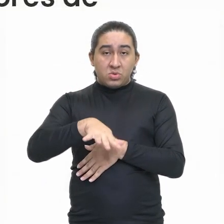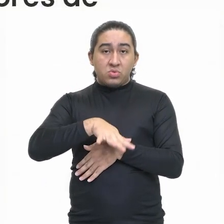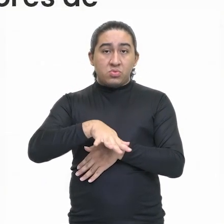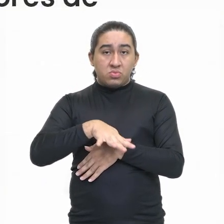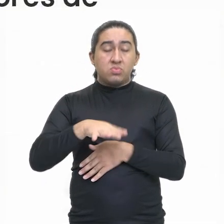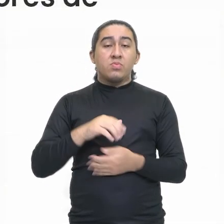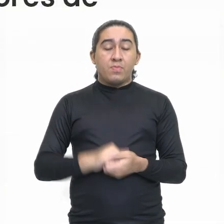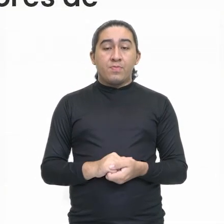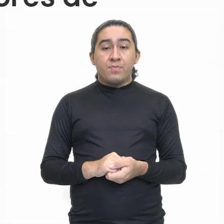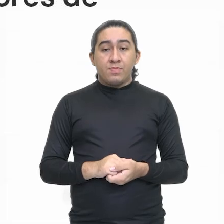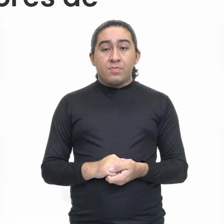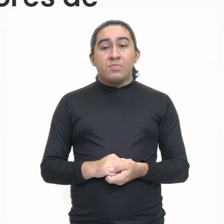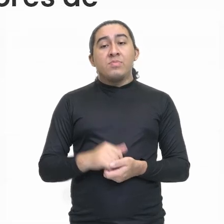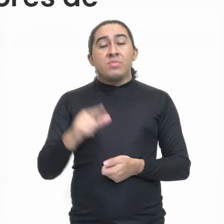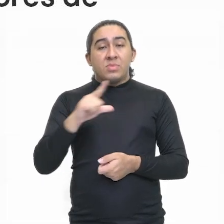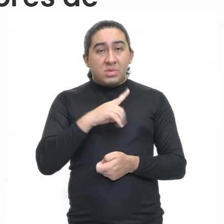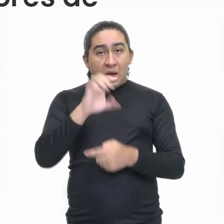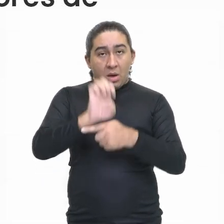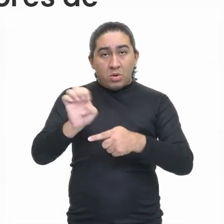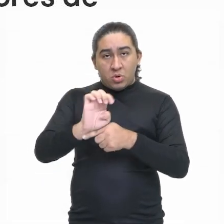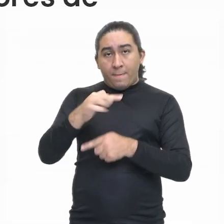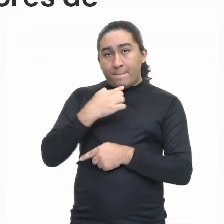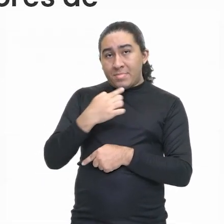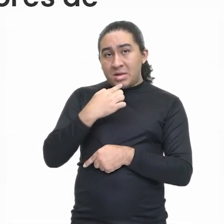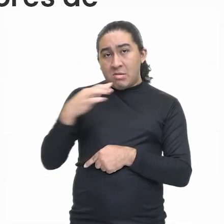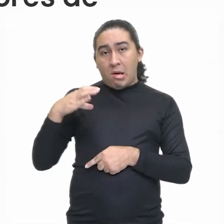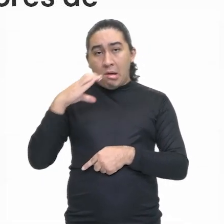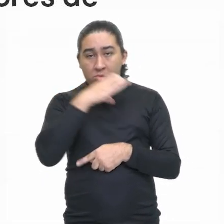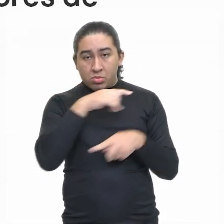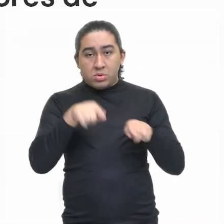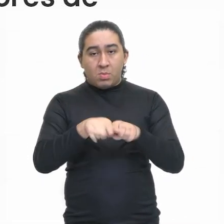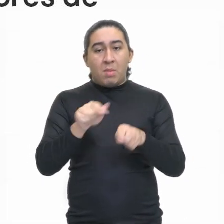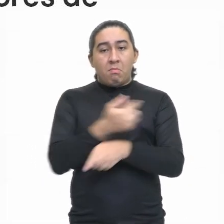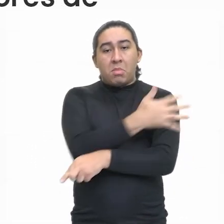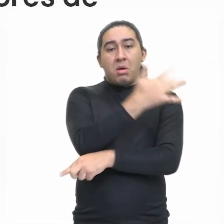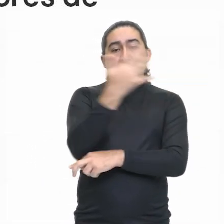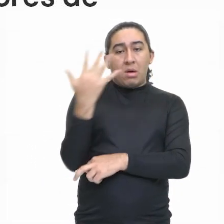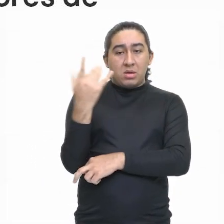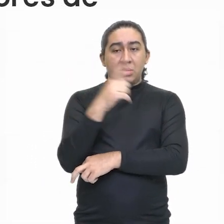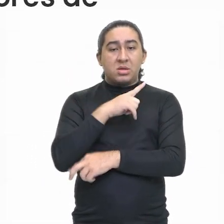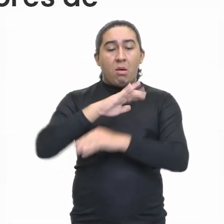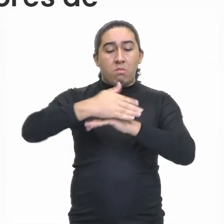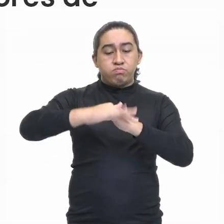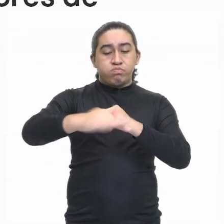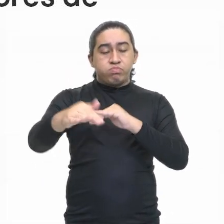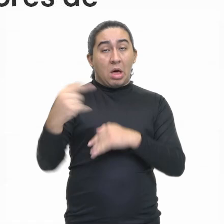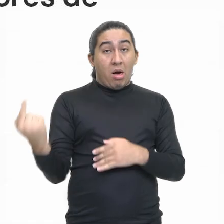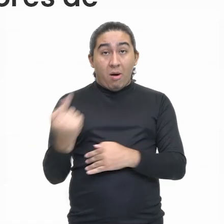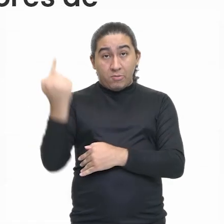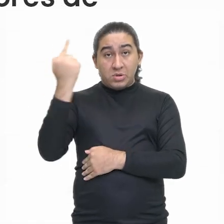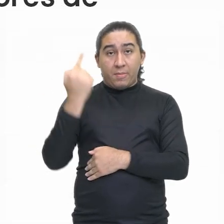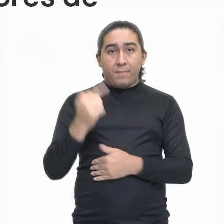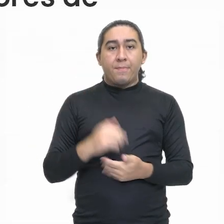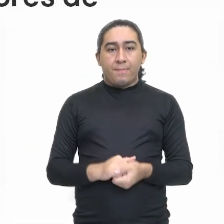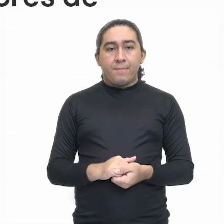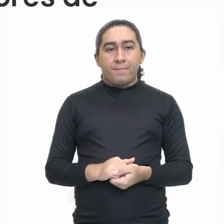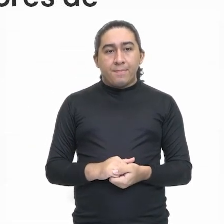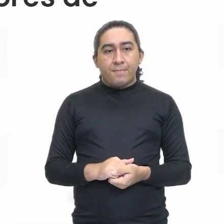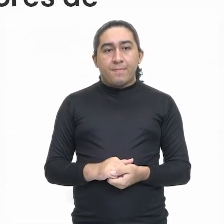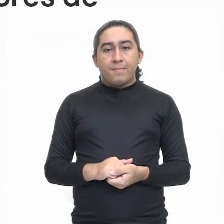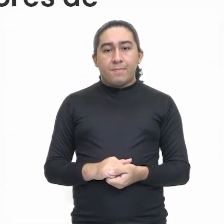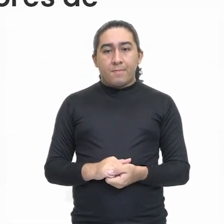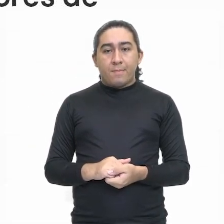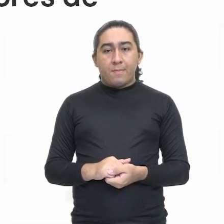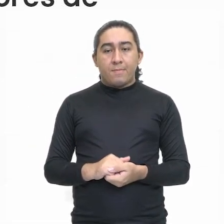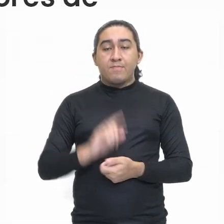clima equatorial, com alta umidade e vegetação densa e diversa, com árvores de grande porte. Então, nós temos